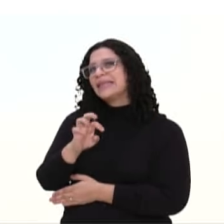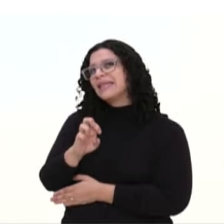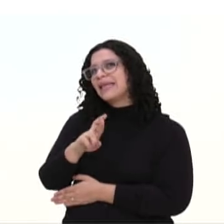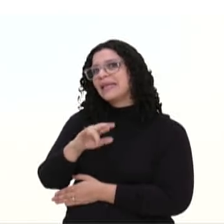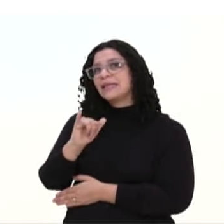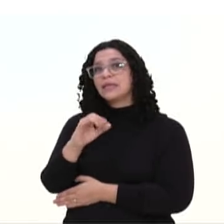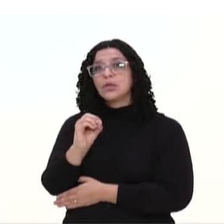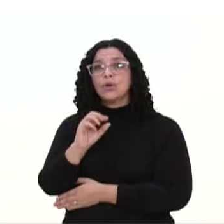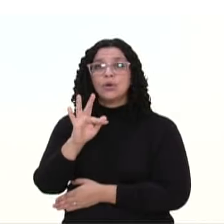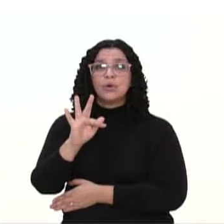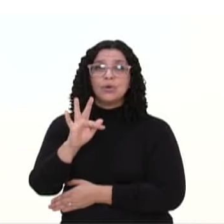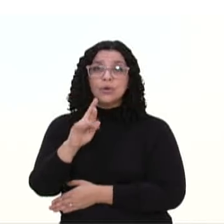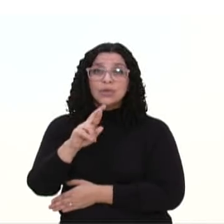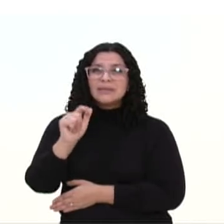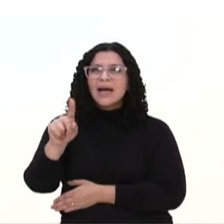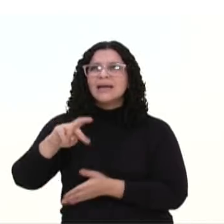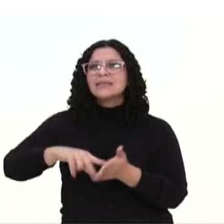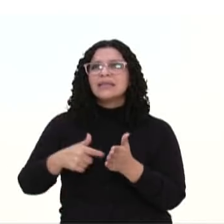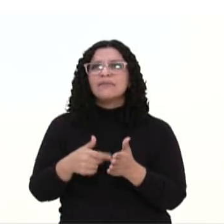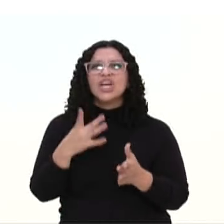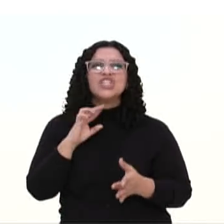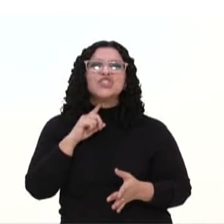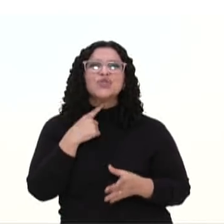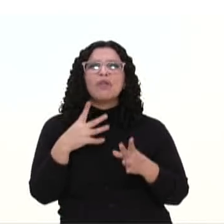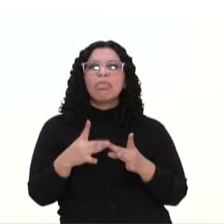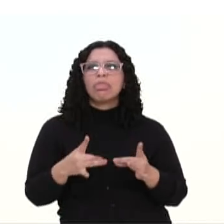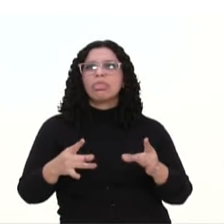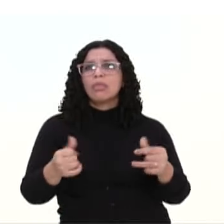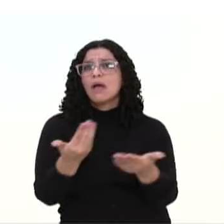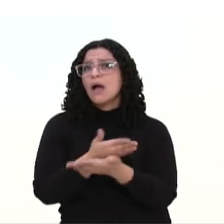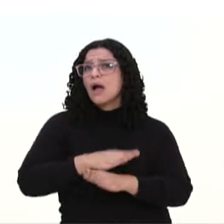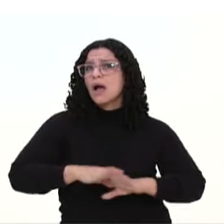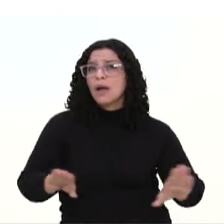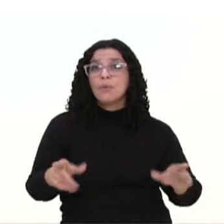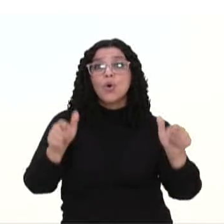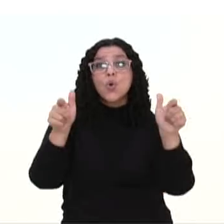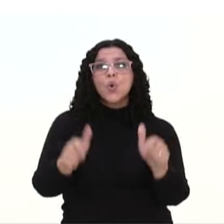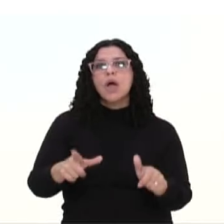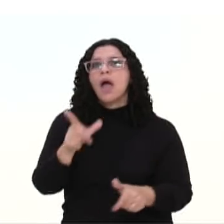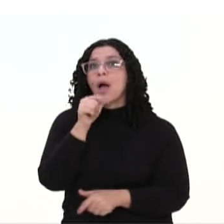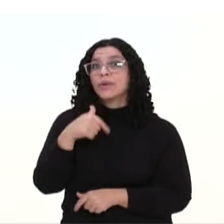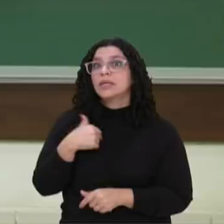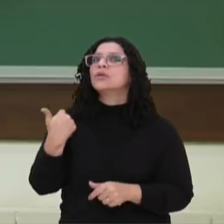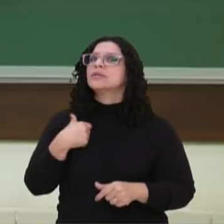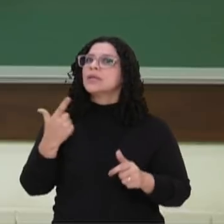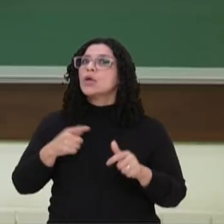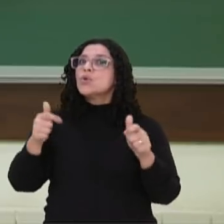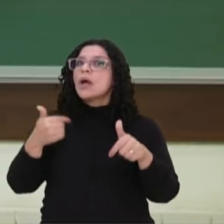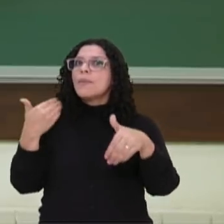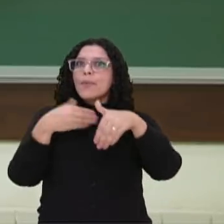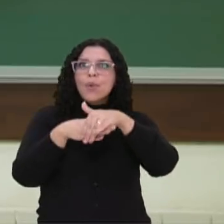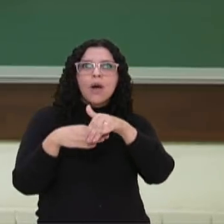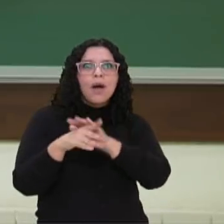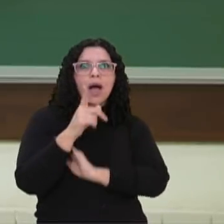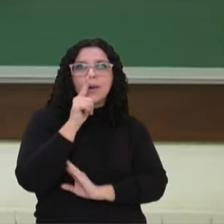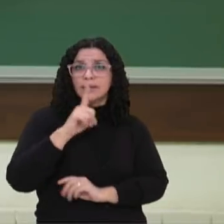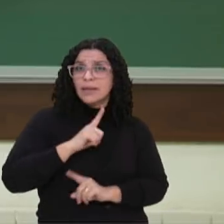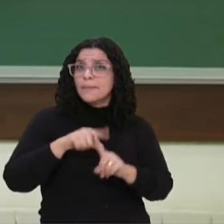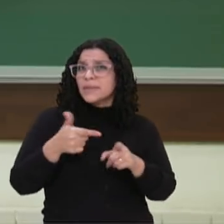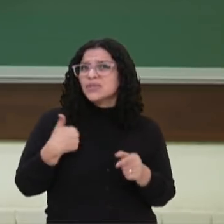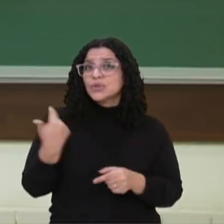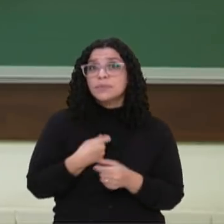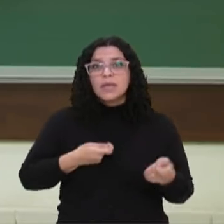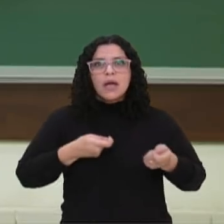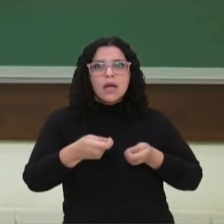deterioração da qualidade das reservas atualmente disponíveis. Então veja, gente, tem reservas e é preciso, né, que a gente